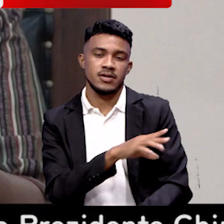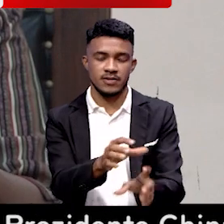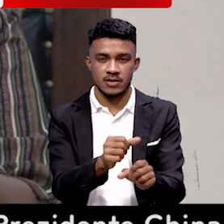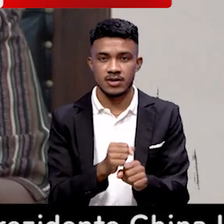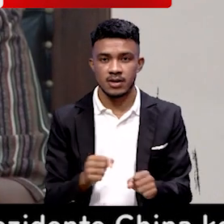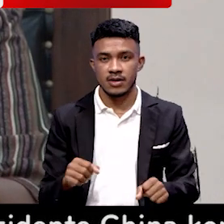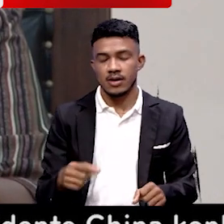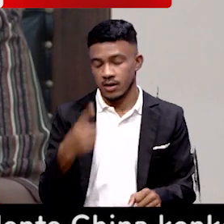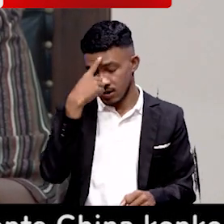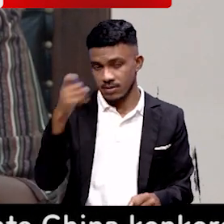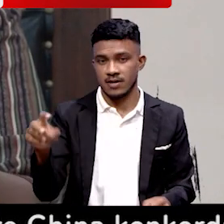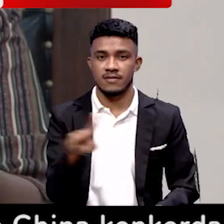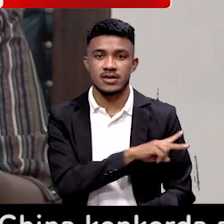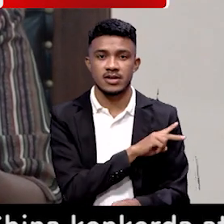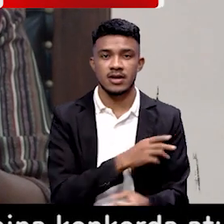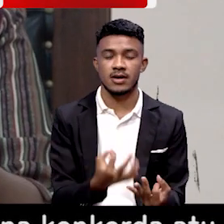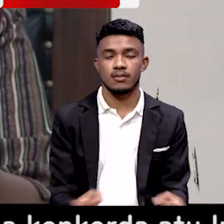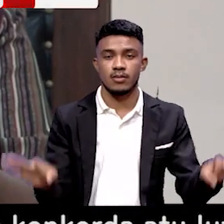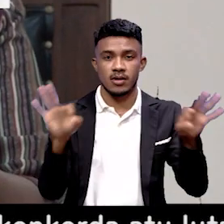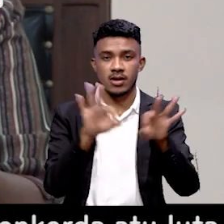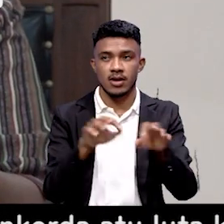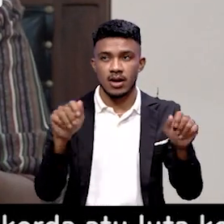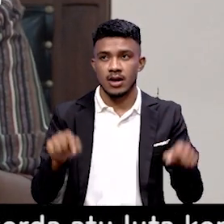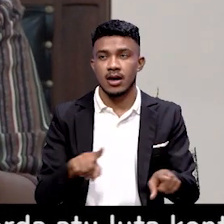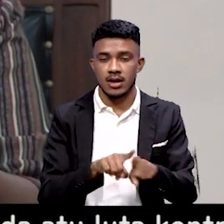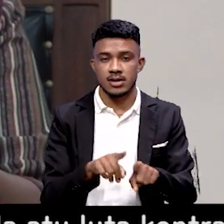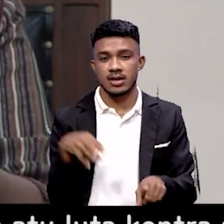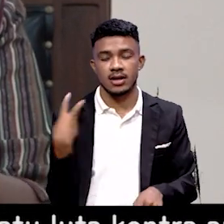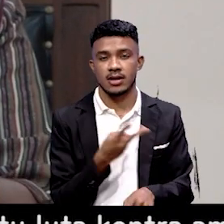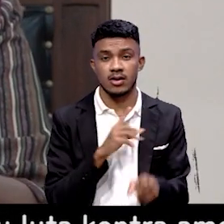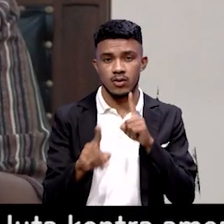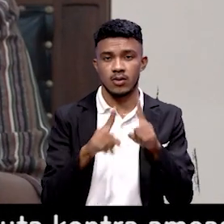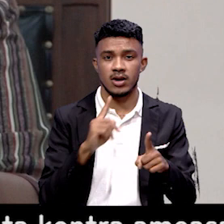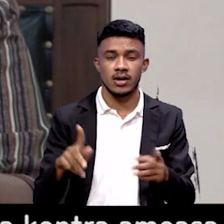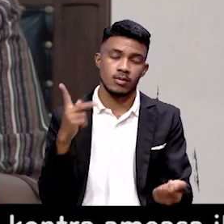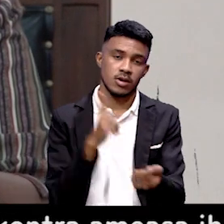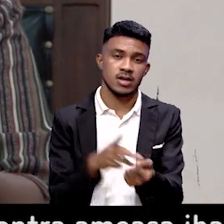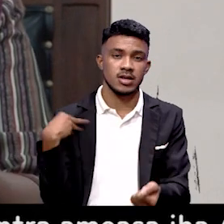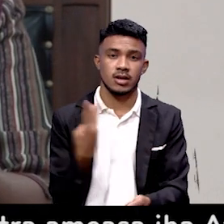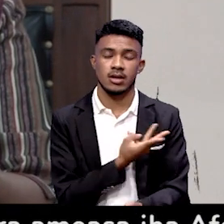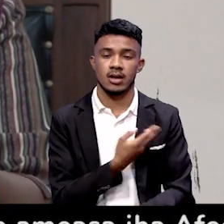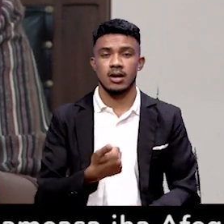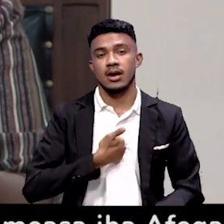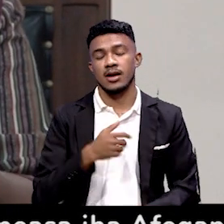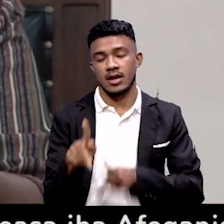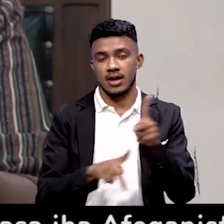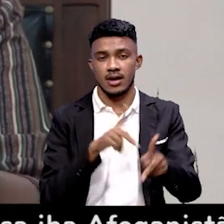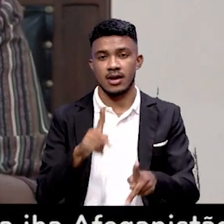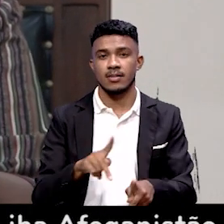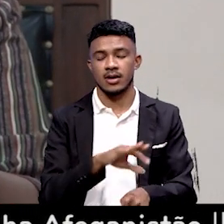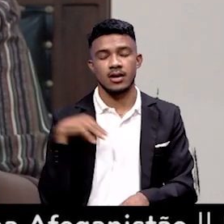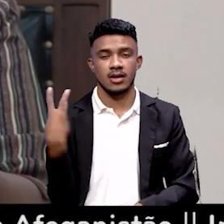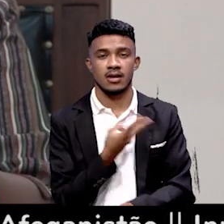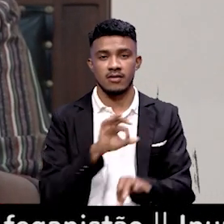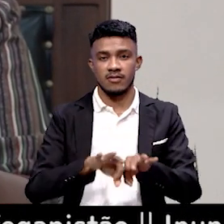vacina é importante para a gente o intaculia, para proteger a tenean, proteger a comunidade, proteger a tenean.